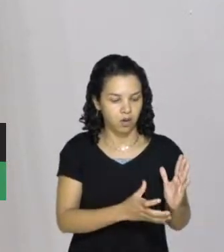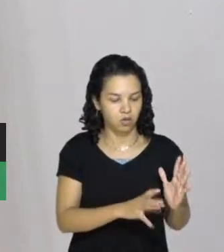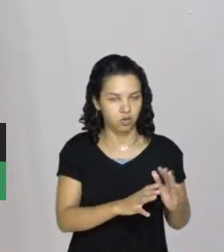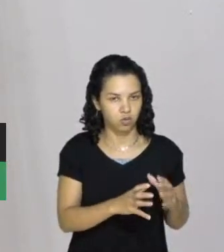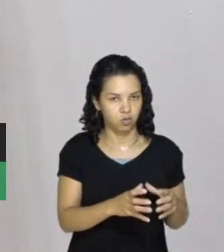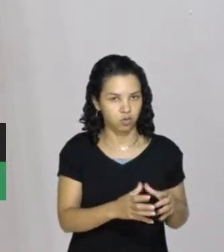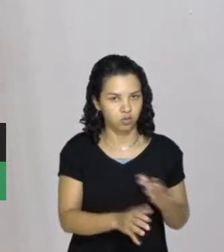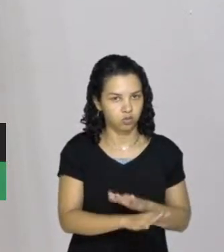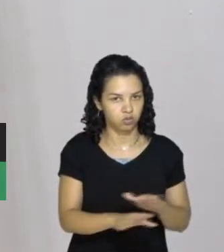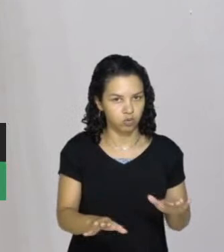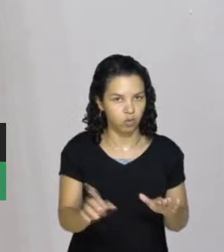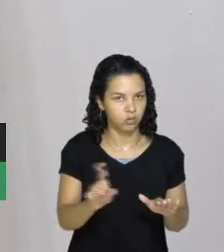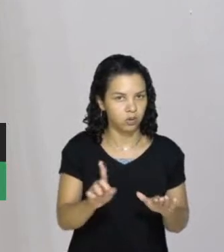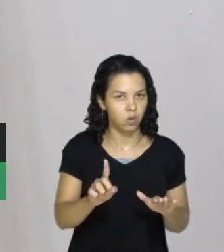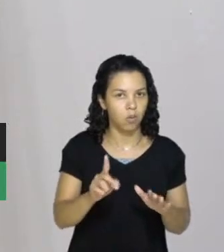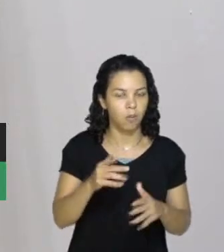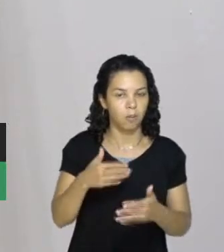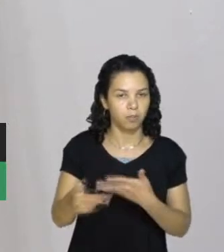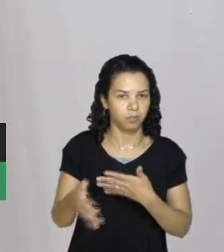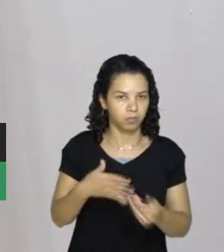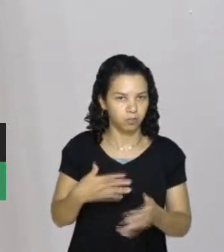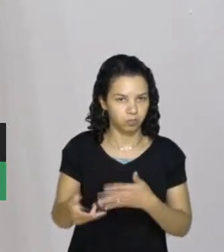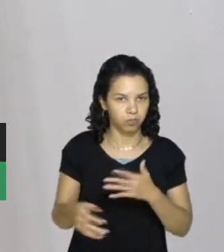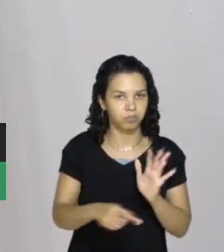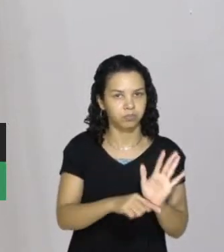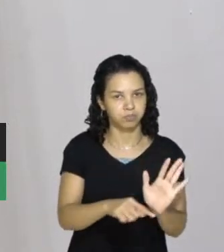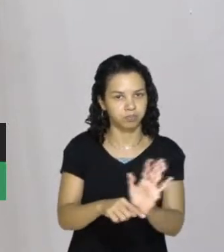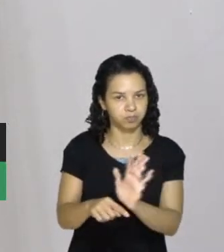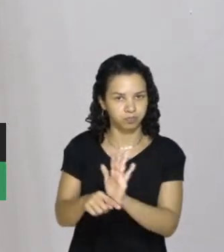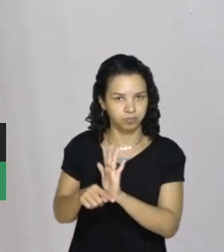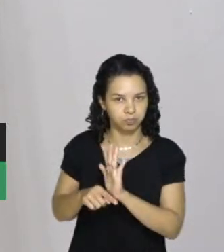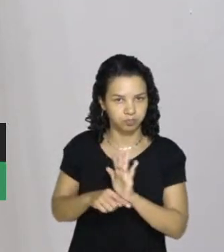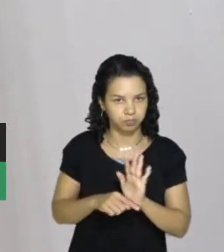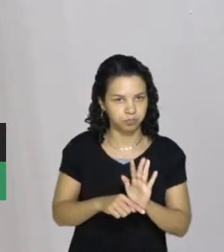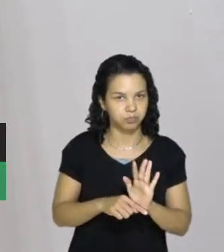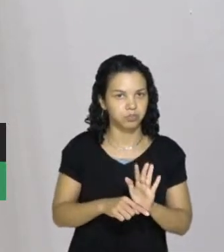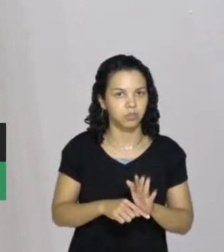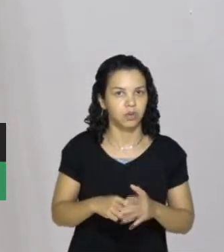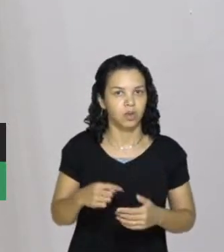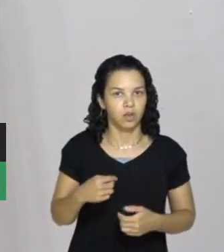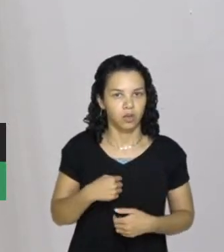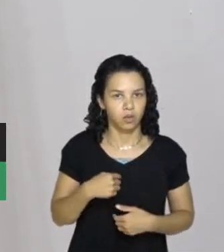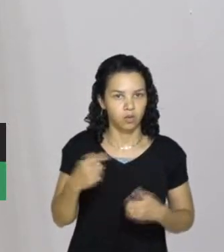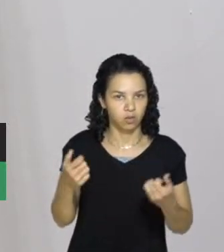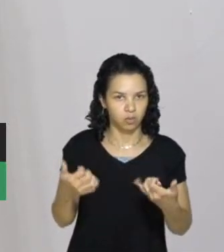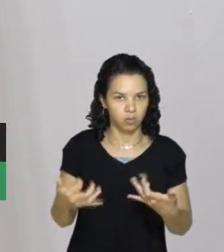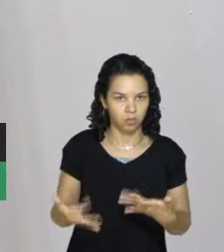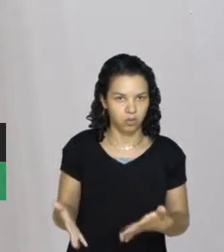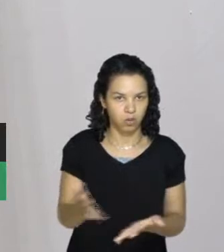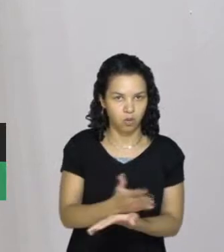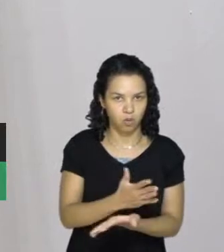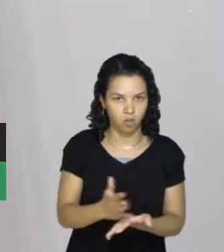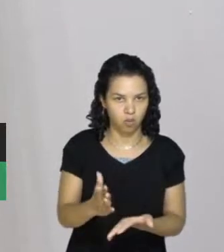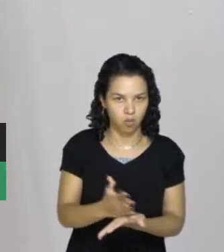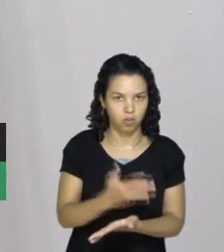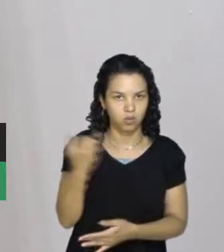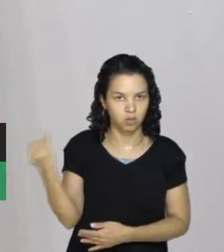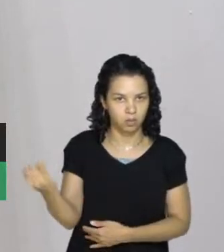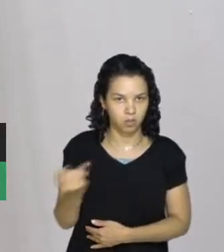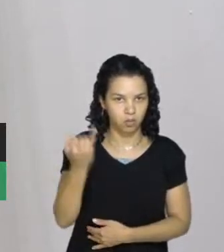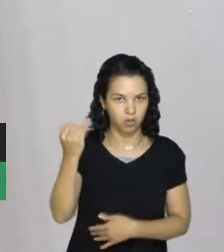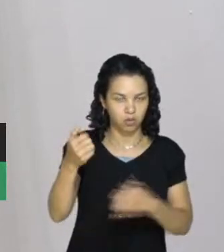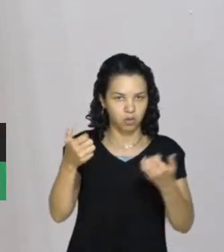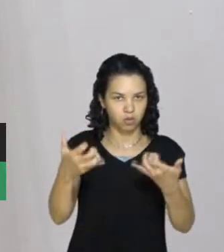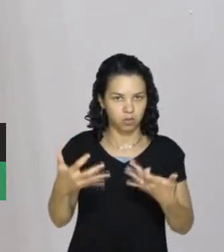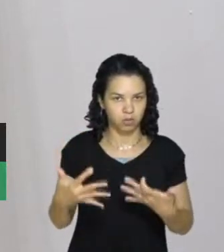de entrega para todos os catarinenses. E aqui eu faço questão de citar algumas coisas que são importantes esclarecer.